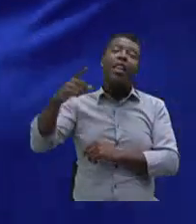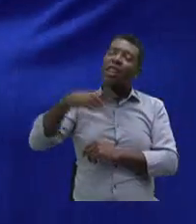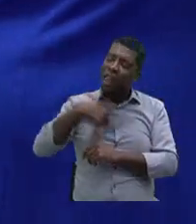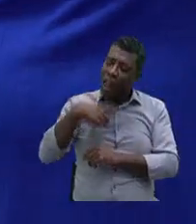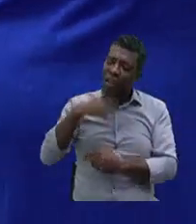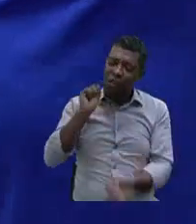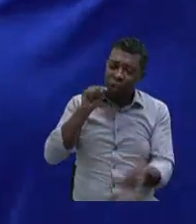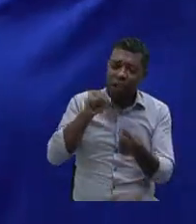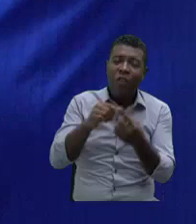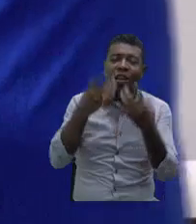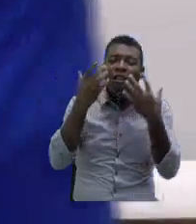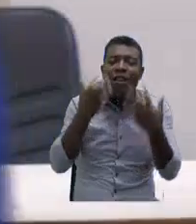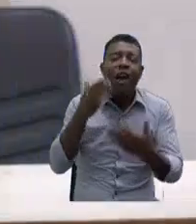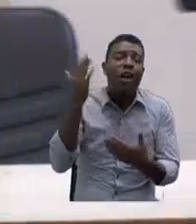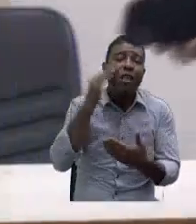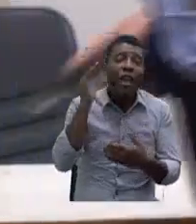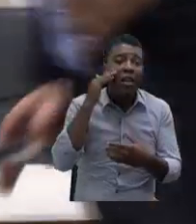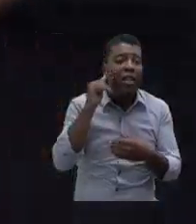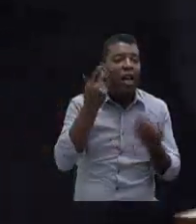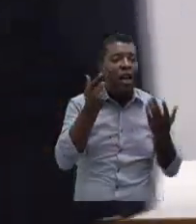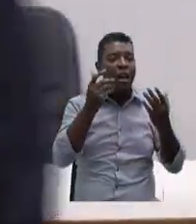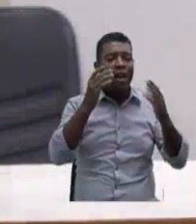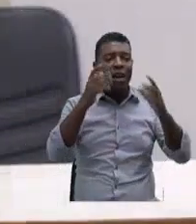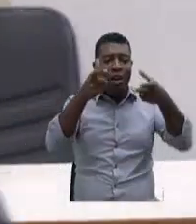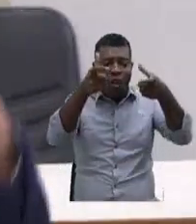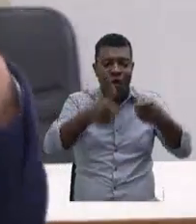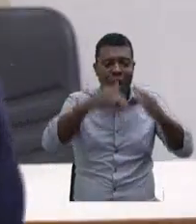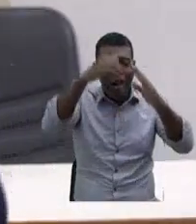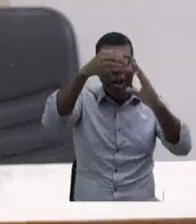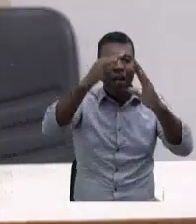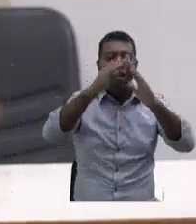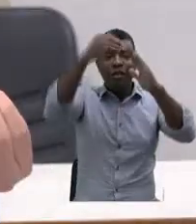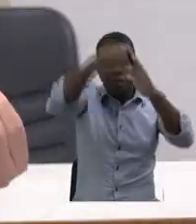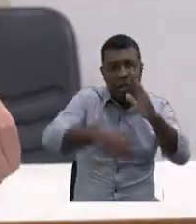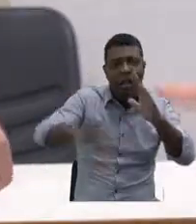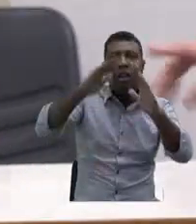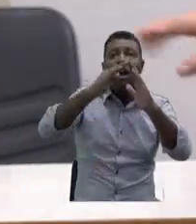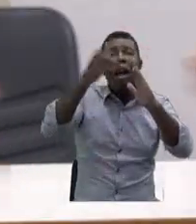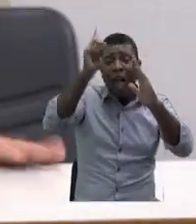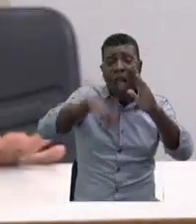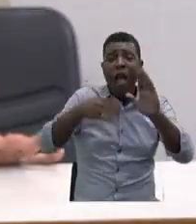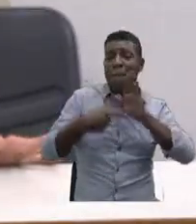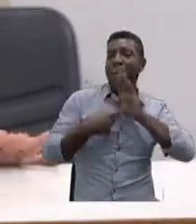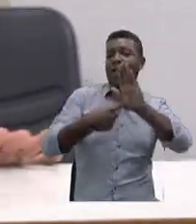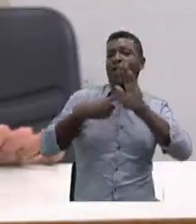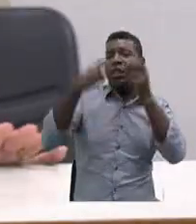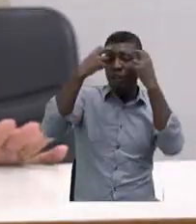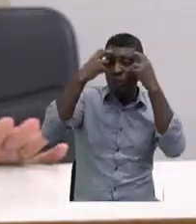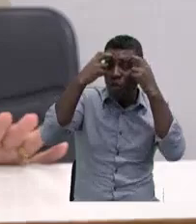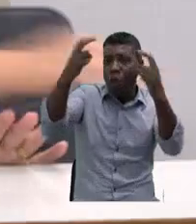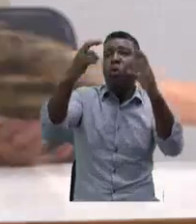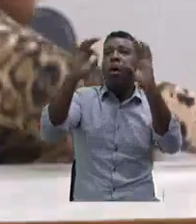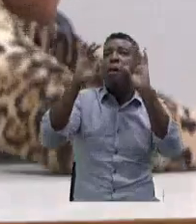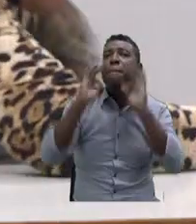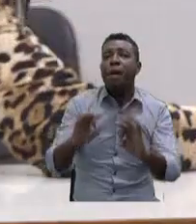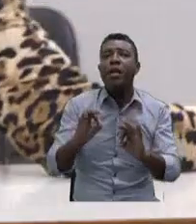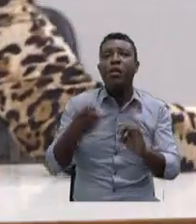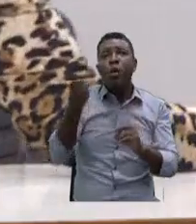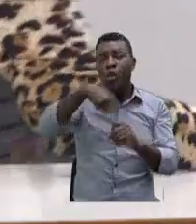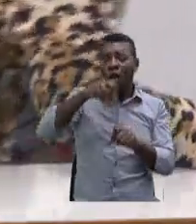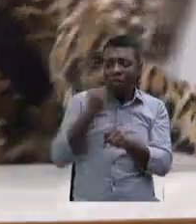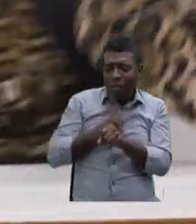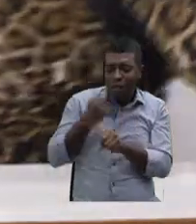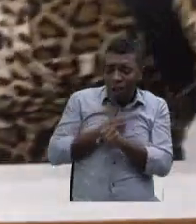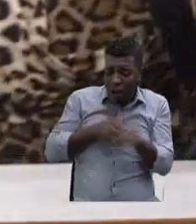se entender os terreiros como uma manifestação cultural. Ficamos 8 meses construindo o argumento jurídico, que